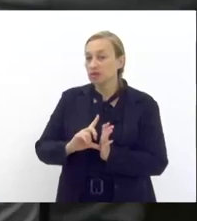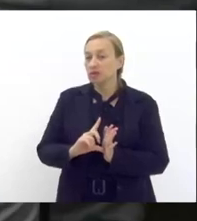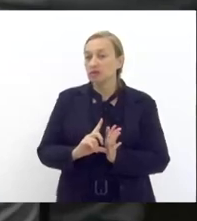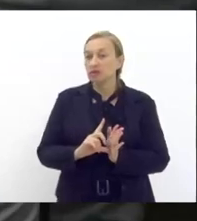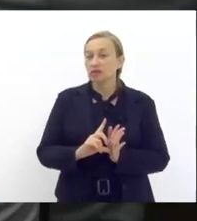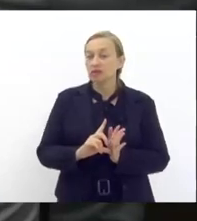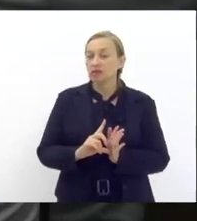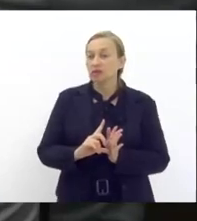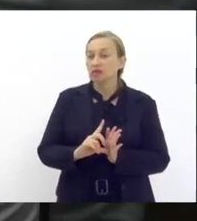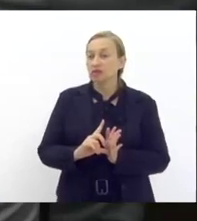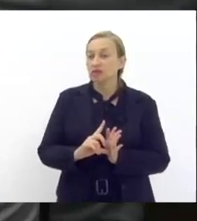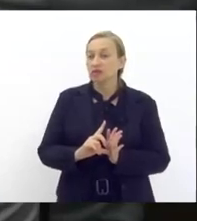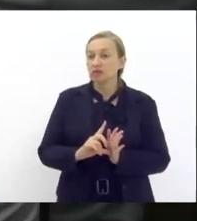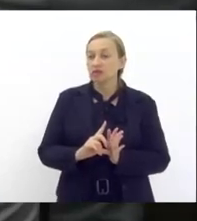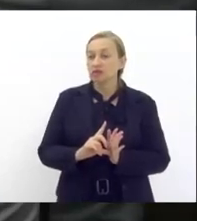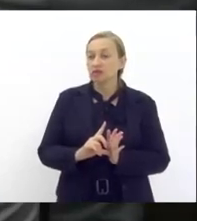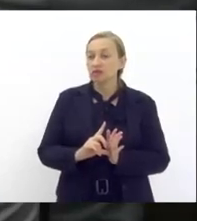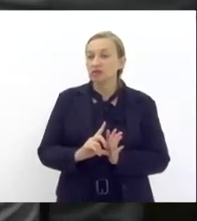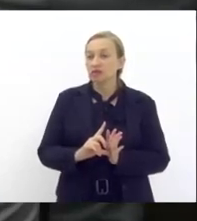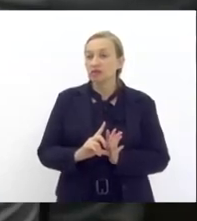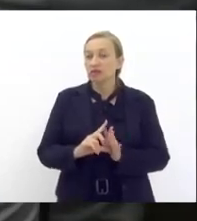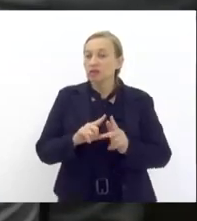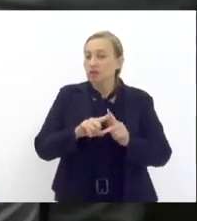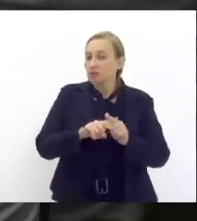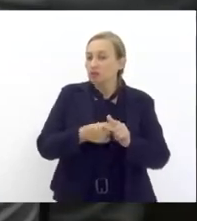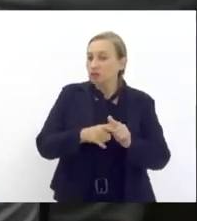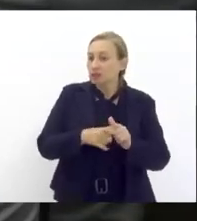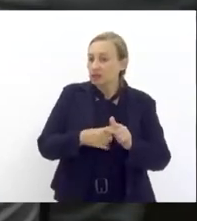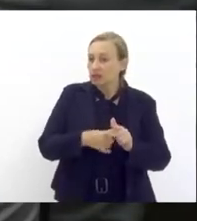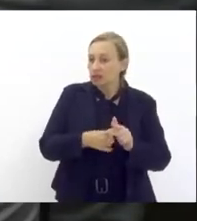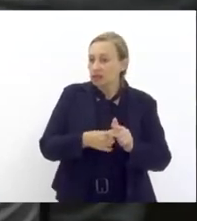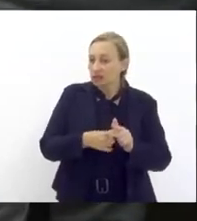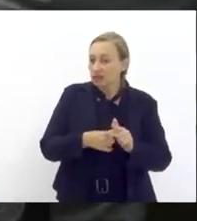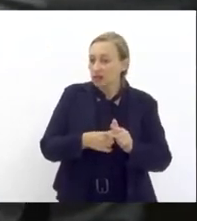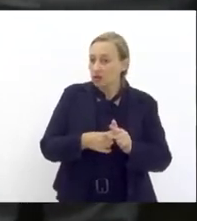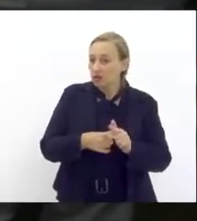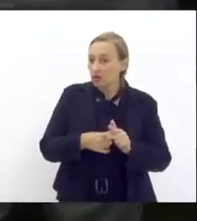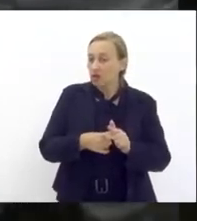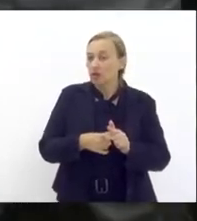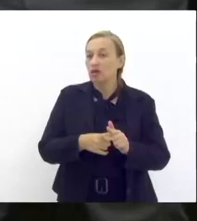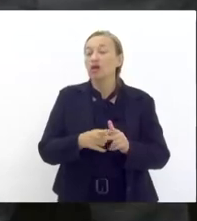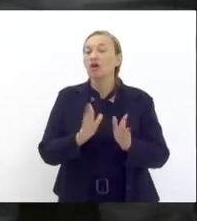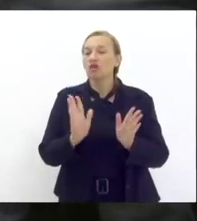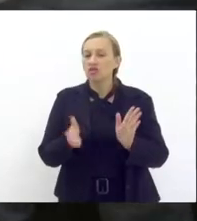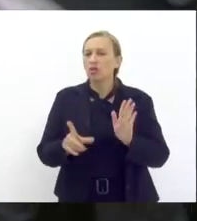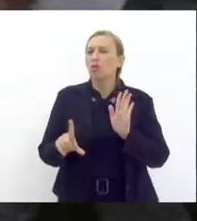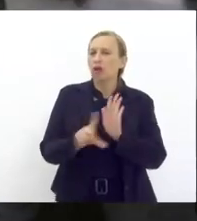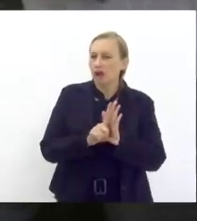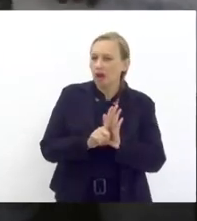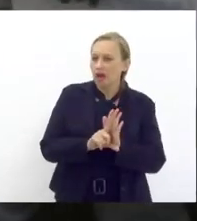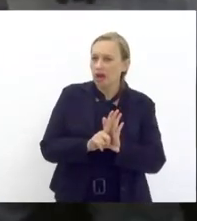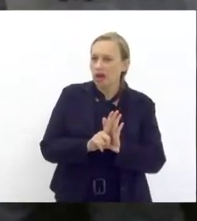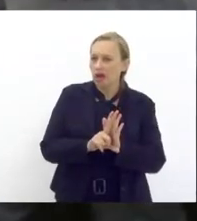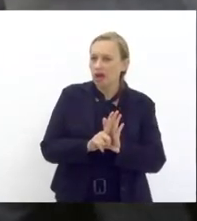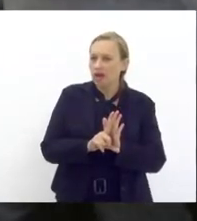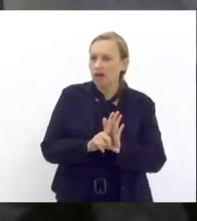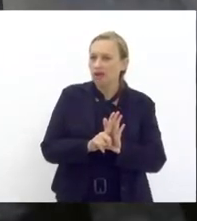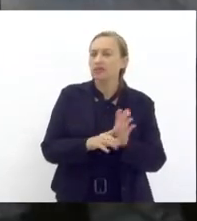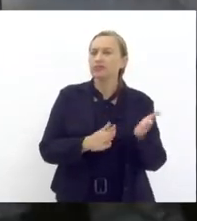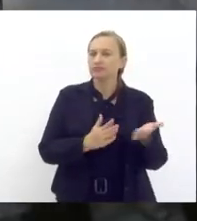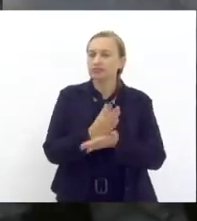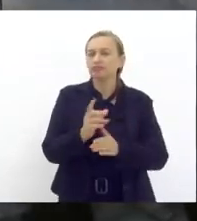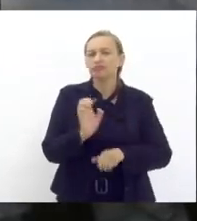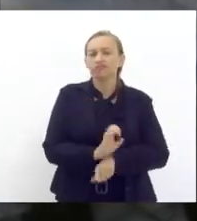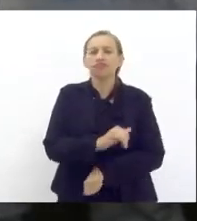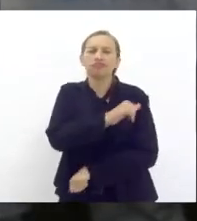uma forma de redação atualizada a uma lei que já se encontra em vigor no âmbito do Estado do Rio